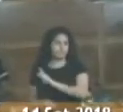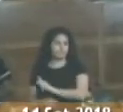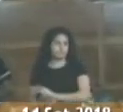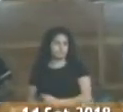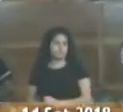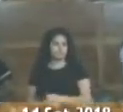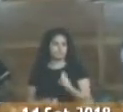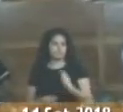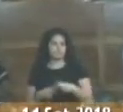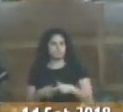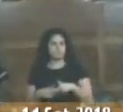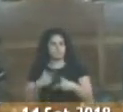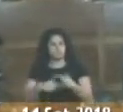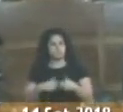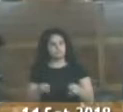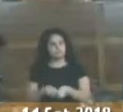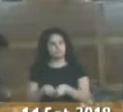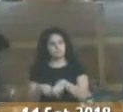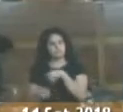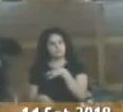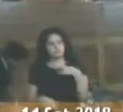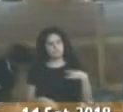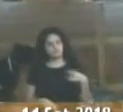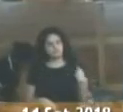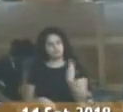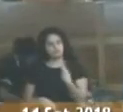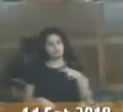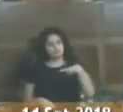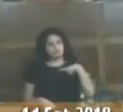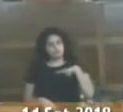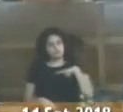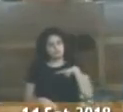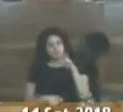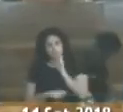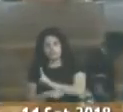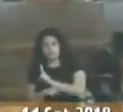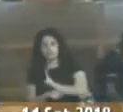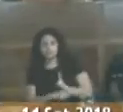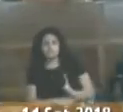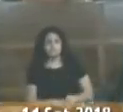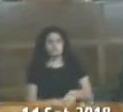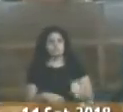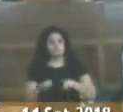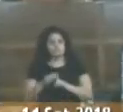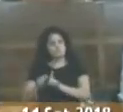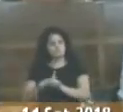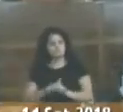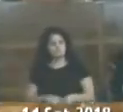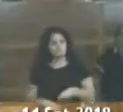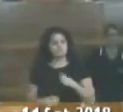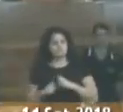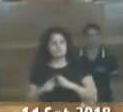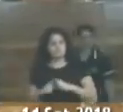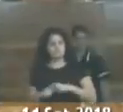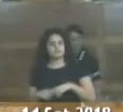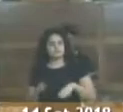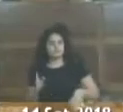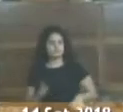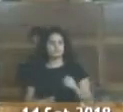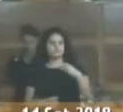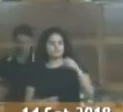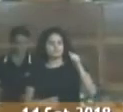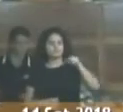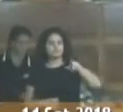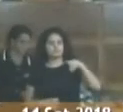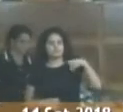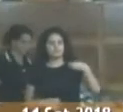Estamos brigando também pela saúde. Nós tínhamos visita mensal dos médicos na Praia Grande das Palmas. Hoje a